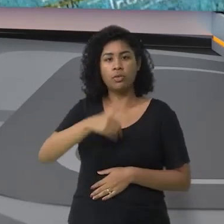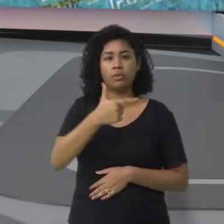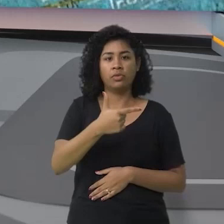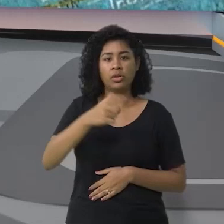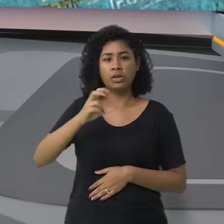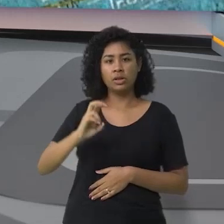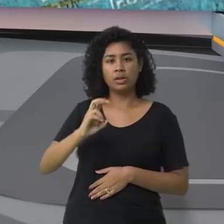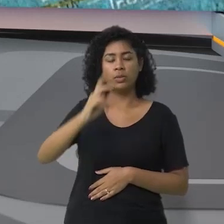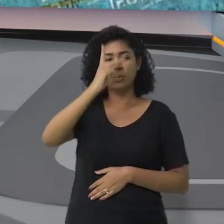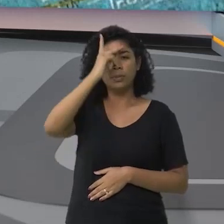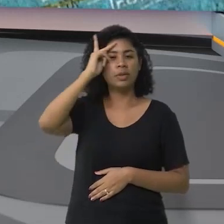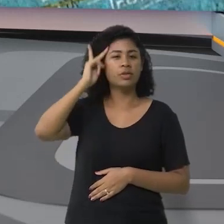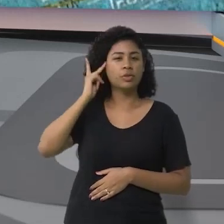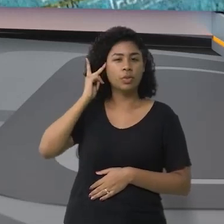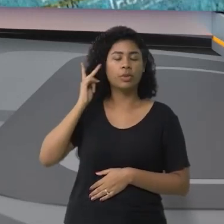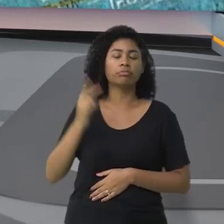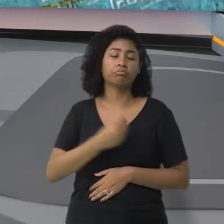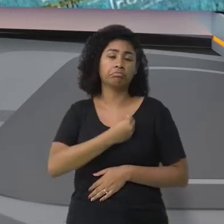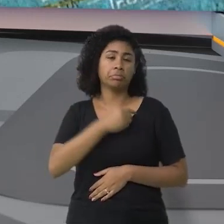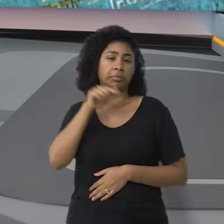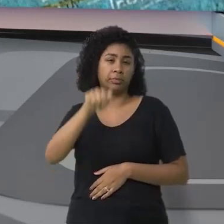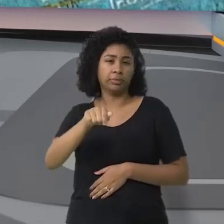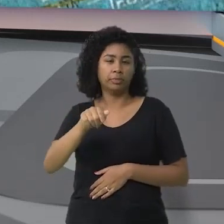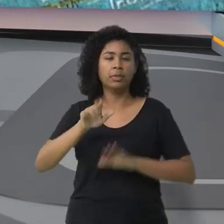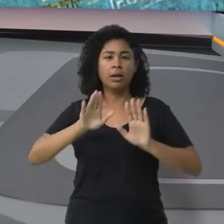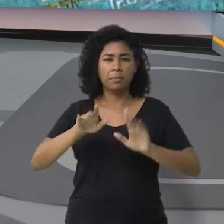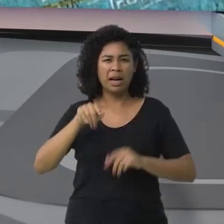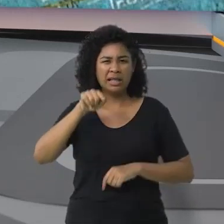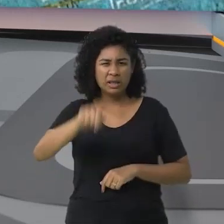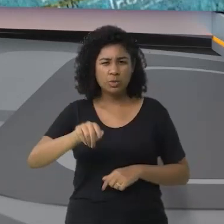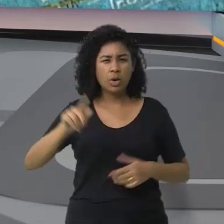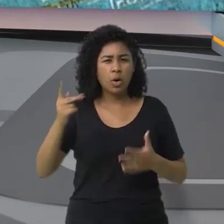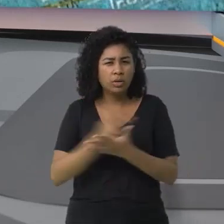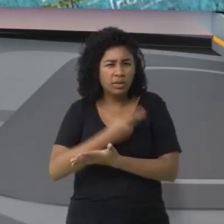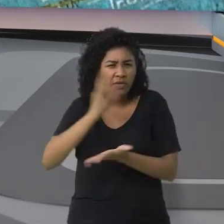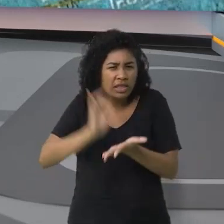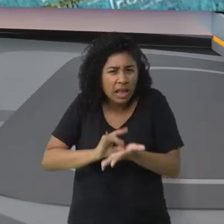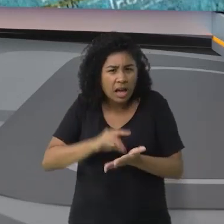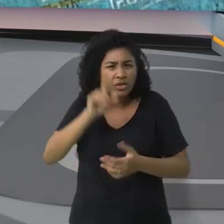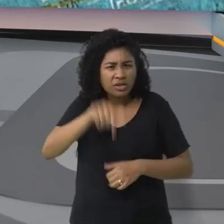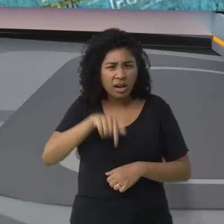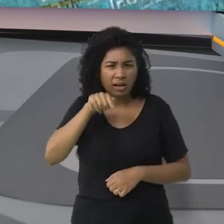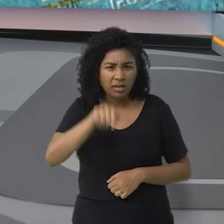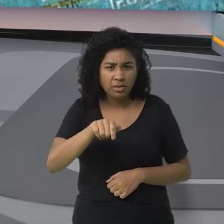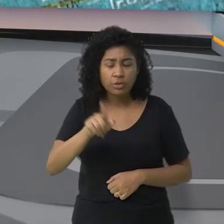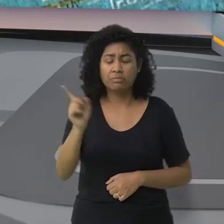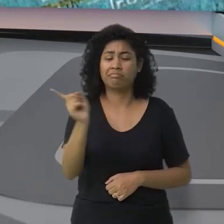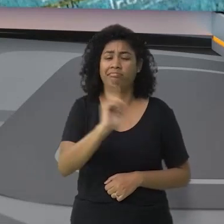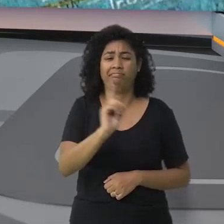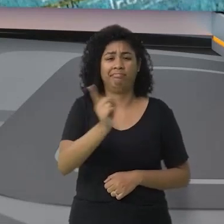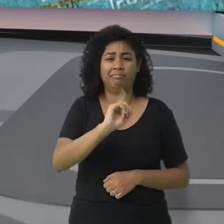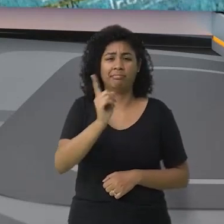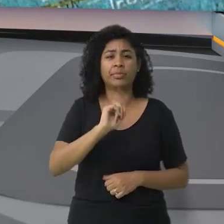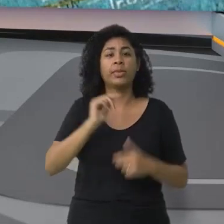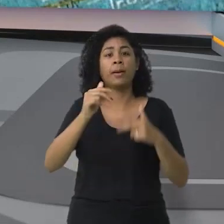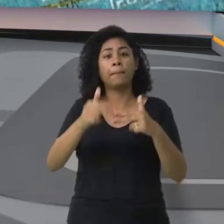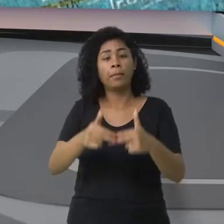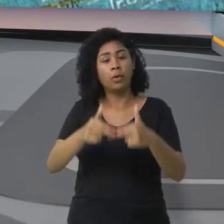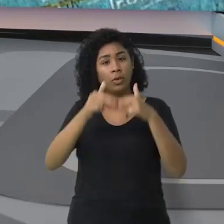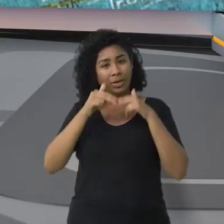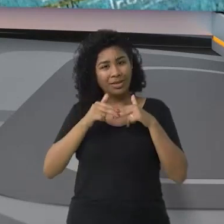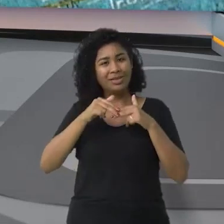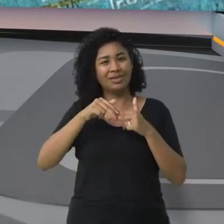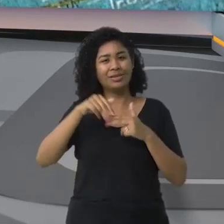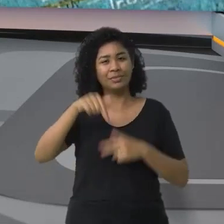pessoas. Mas será que realmente isso acontece? A gente vai verificar que não. Por isso que no